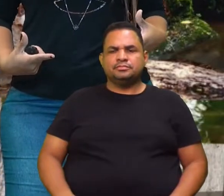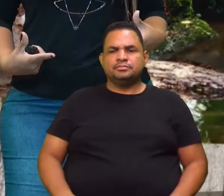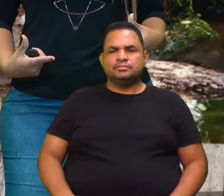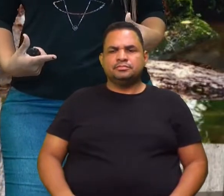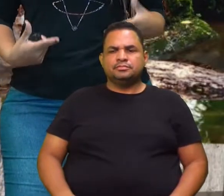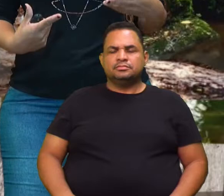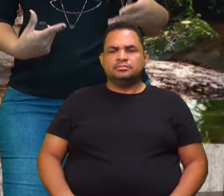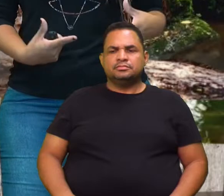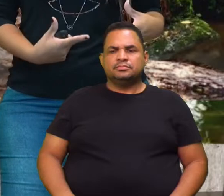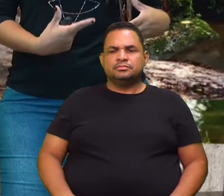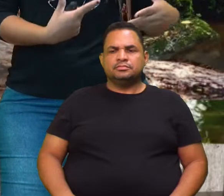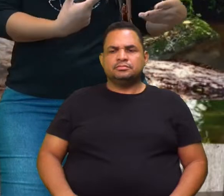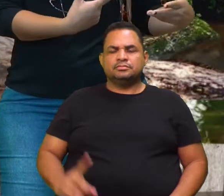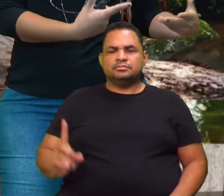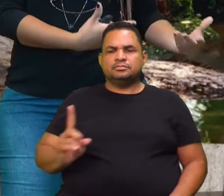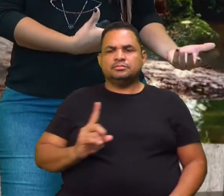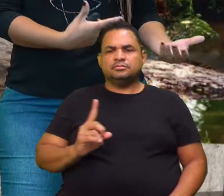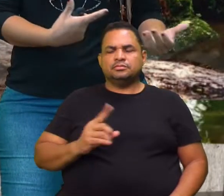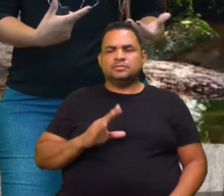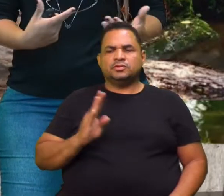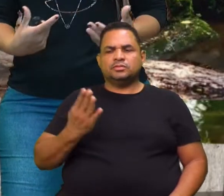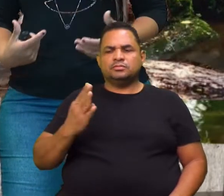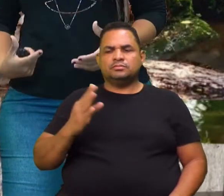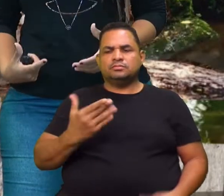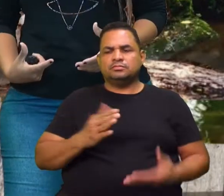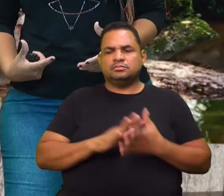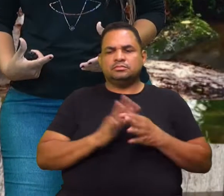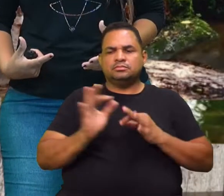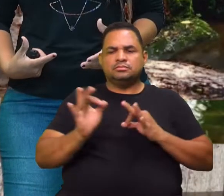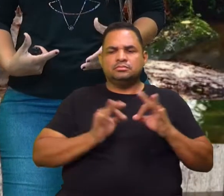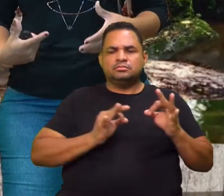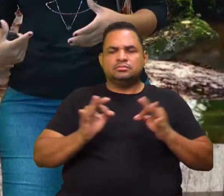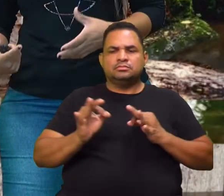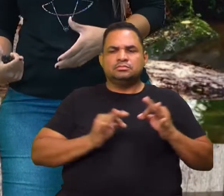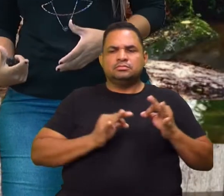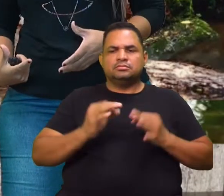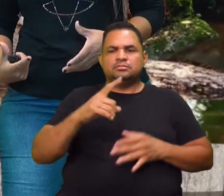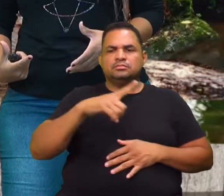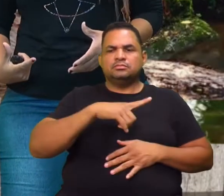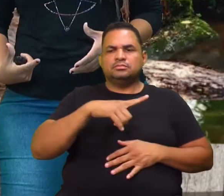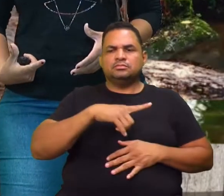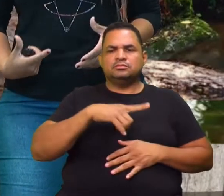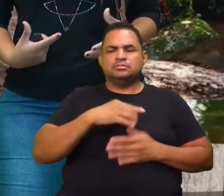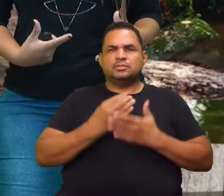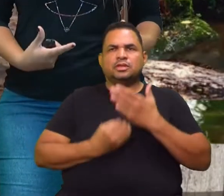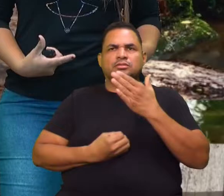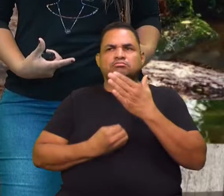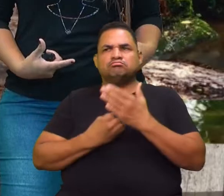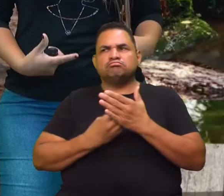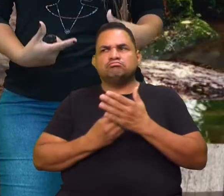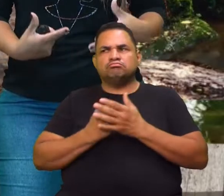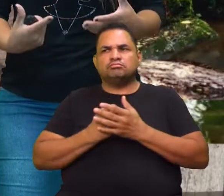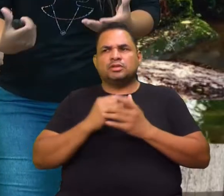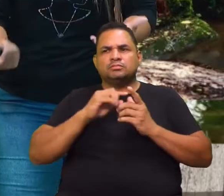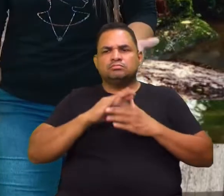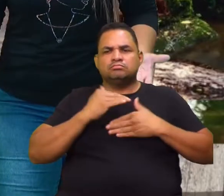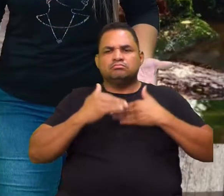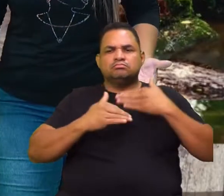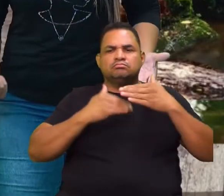tá? Então, não é só porque biologicamente você está preparado para ter ou gerar um filho que você de fato